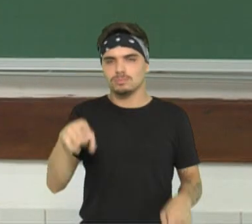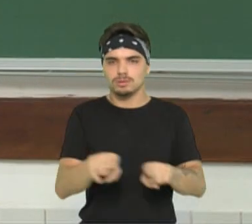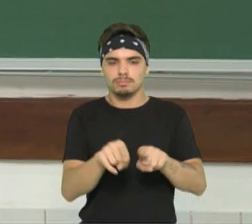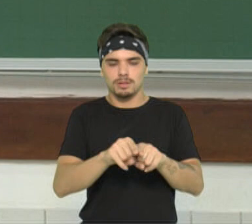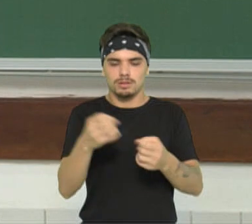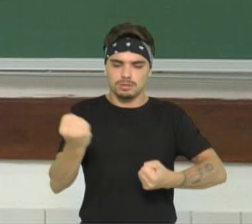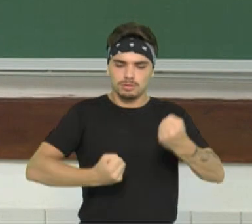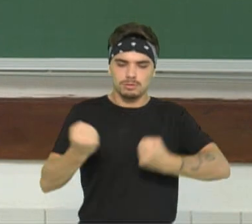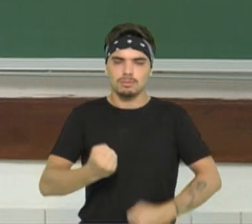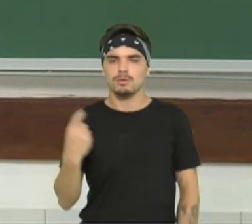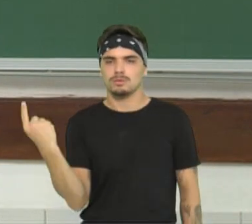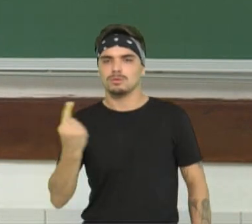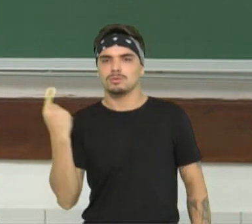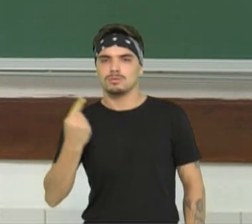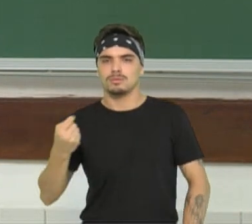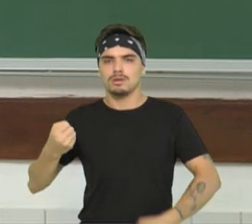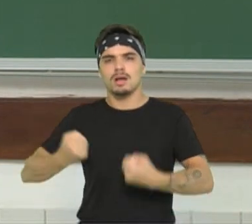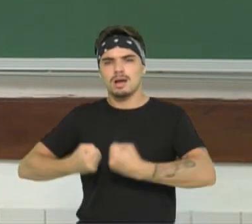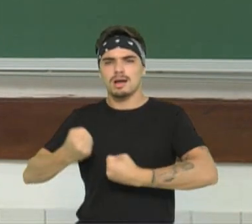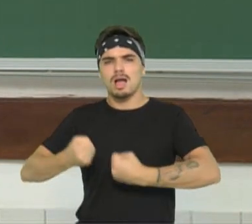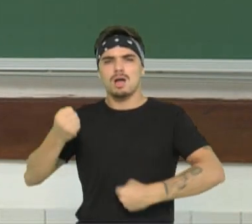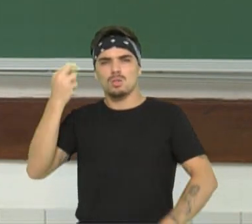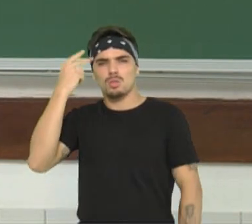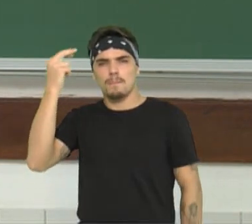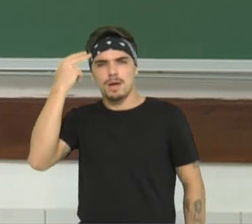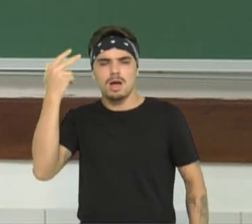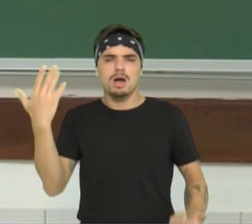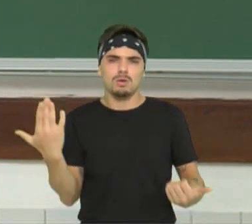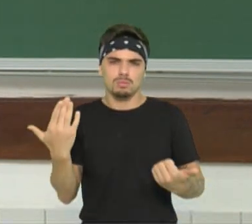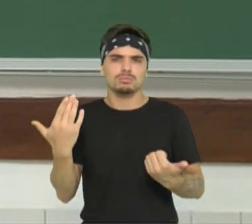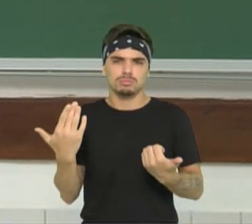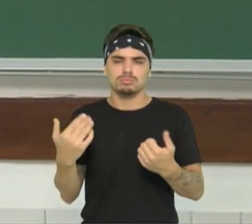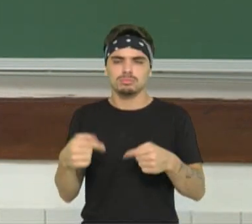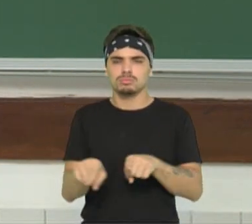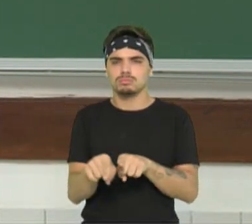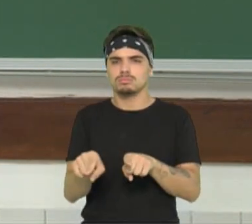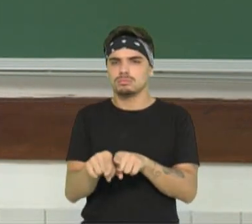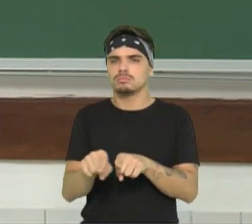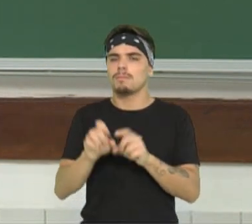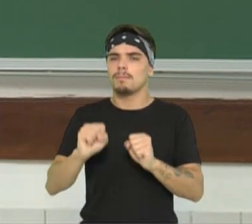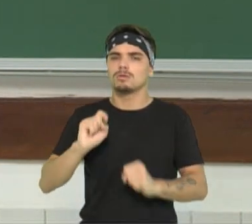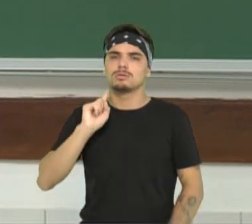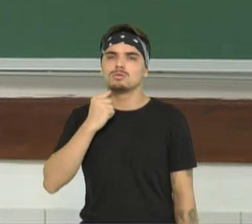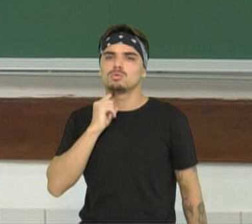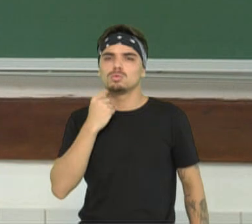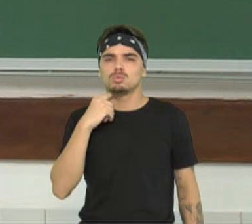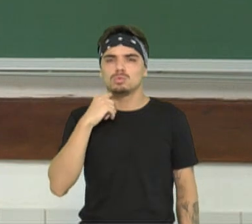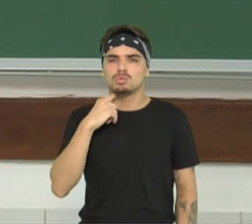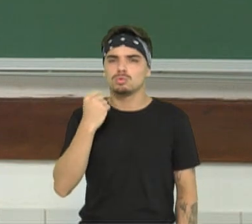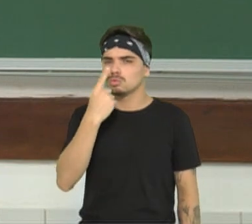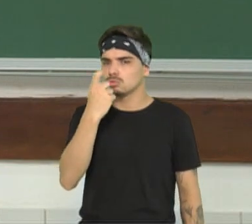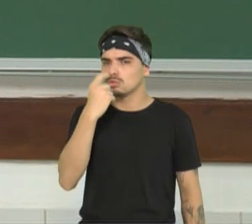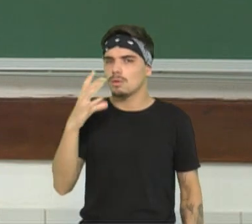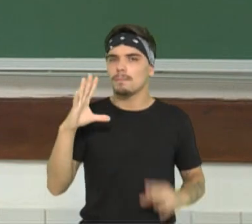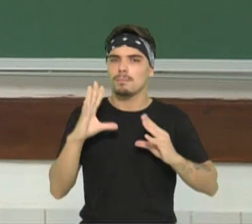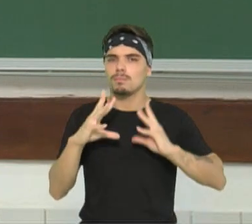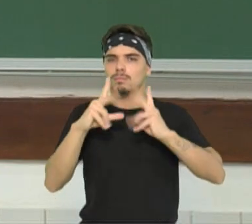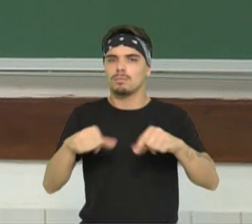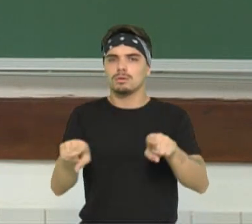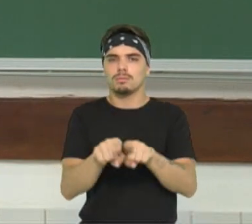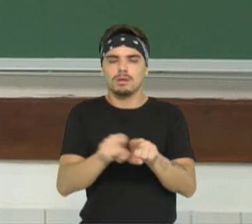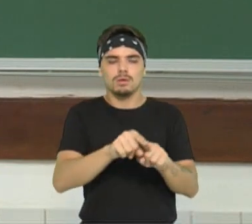transporte individual, os carros, eles acabam sendo bastante poluentes. Quando o transporte